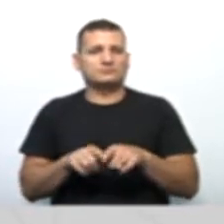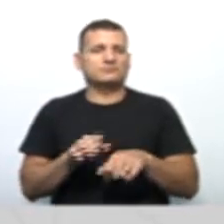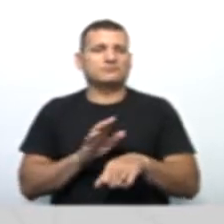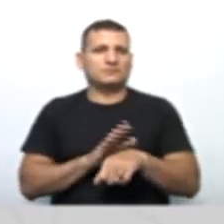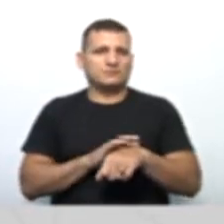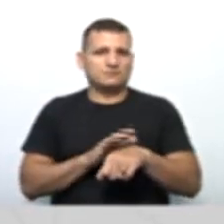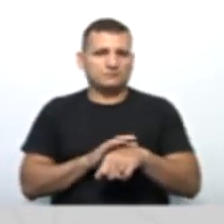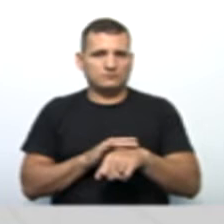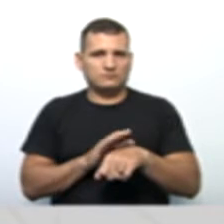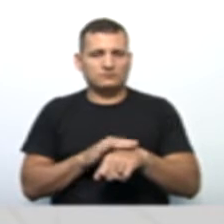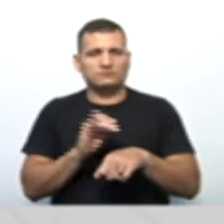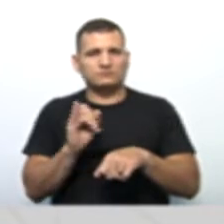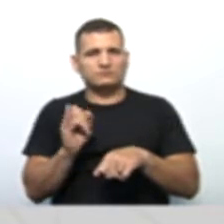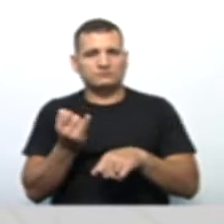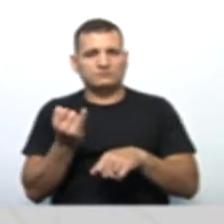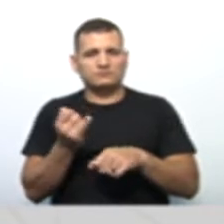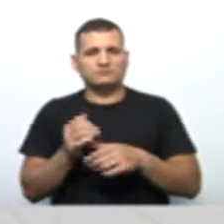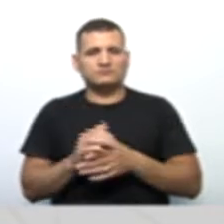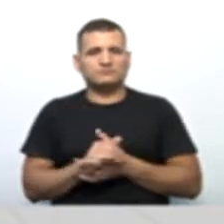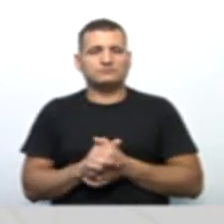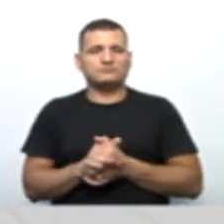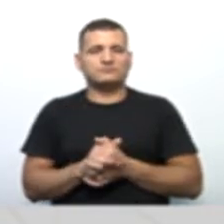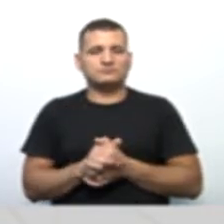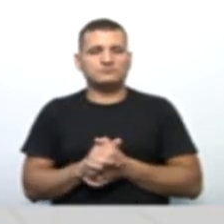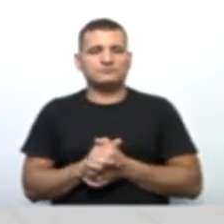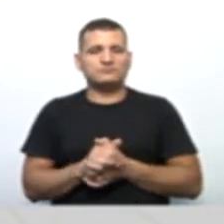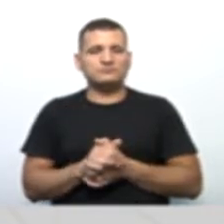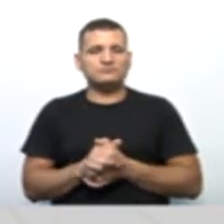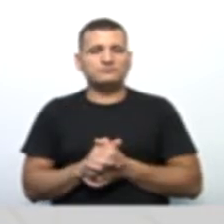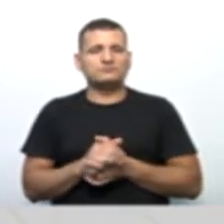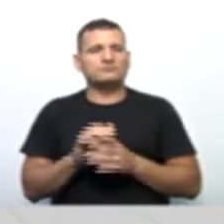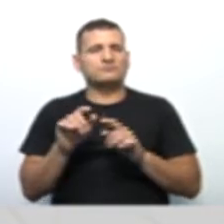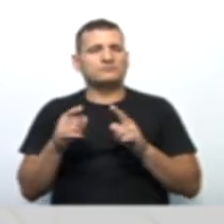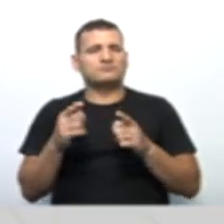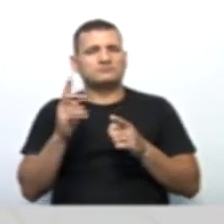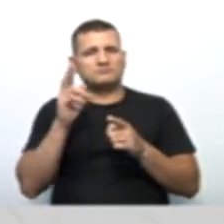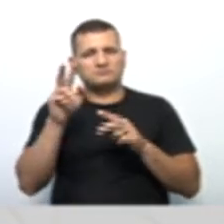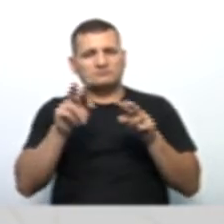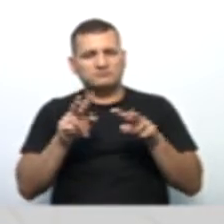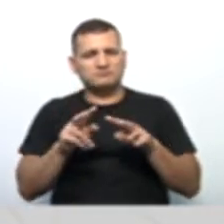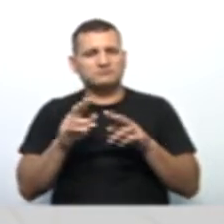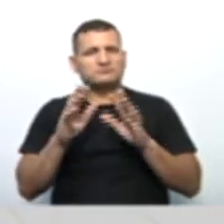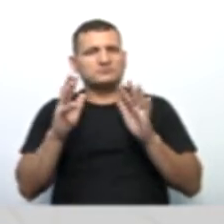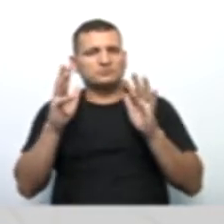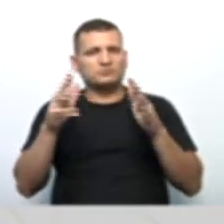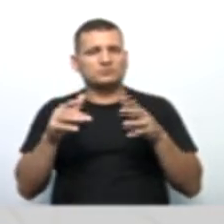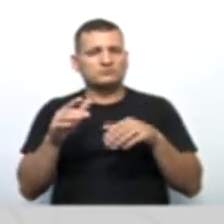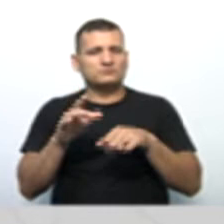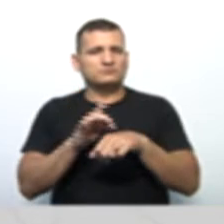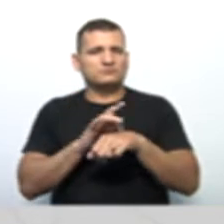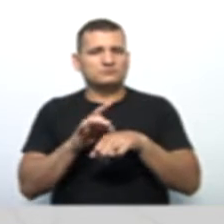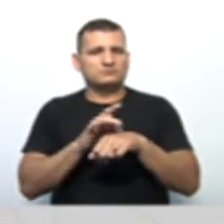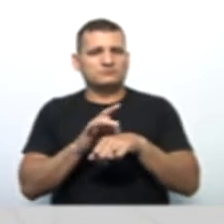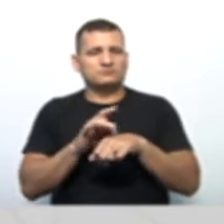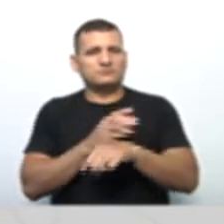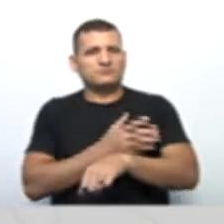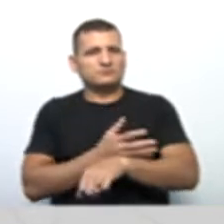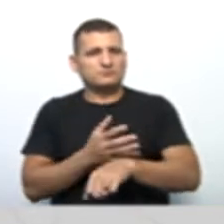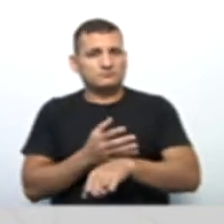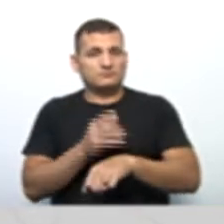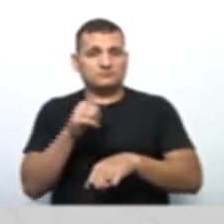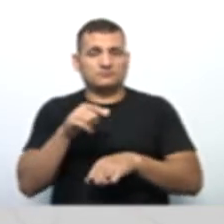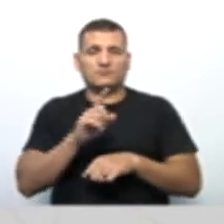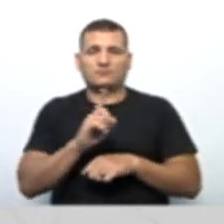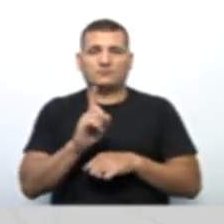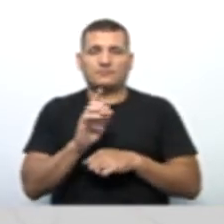dinheiro a pessoa vai assim o hamas está tudo branco e preto coisa feia cara isso aqui não é para ser bonitinho sequer para ser